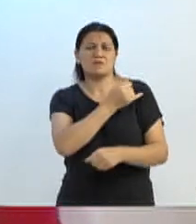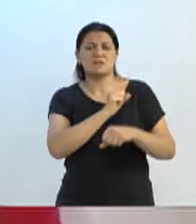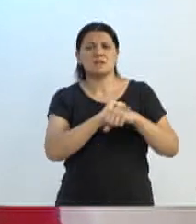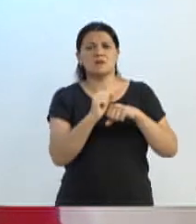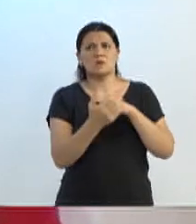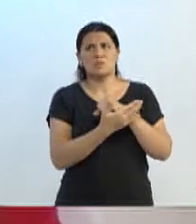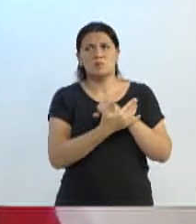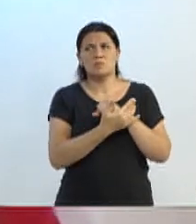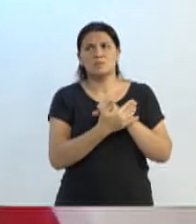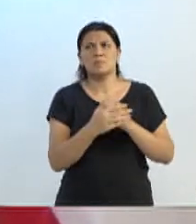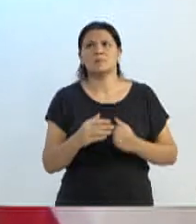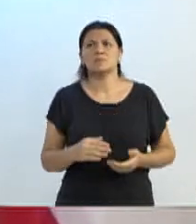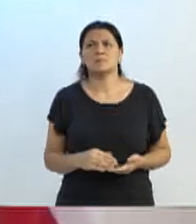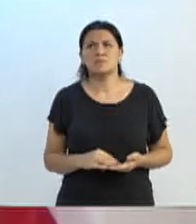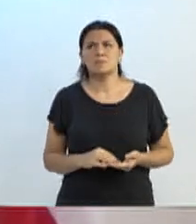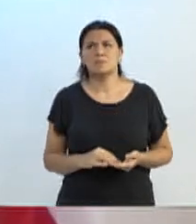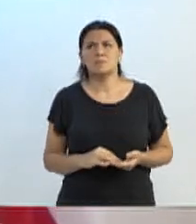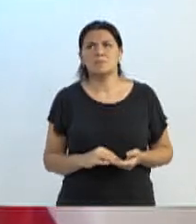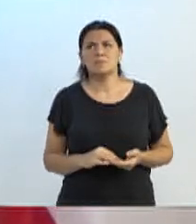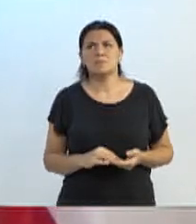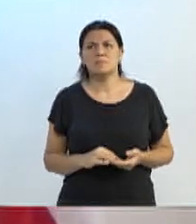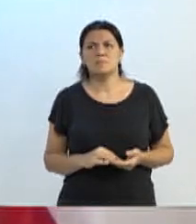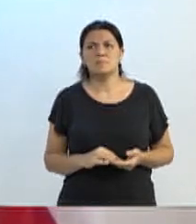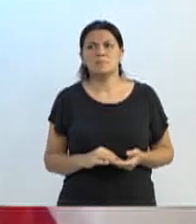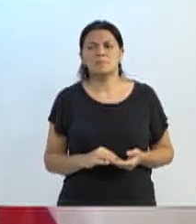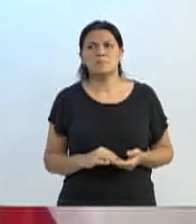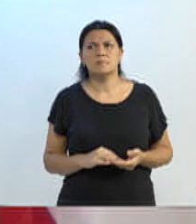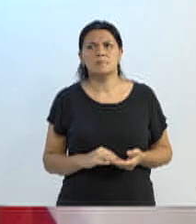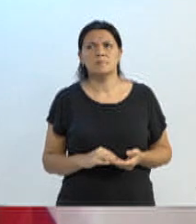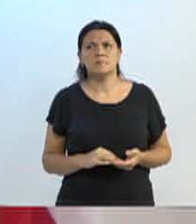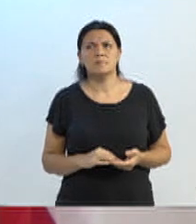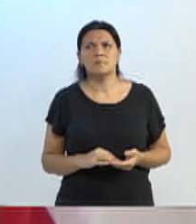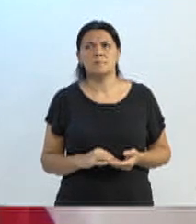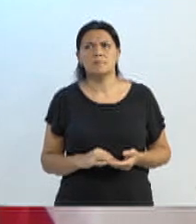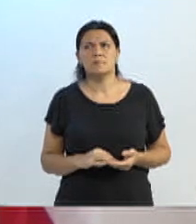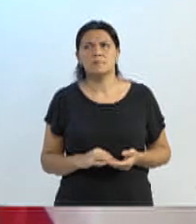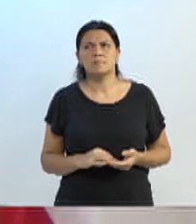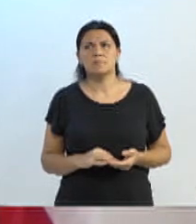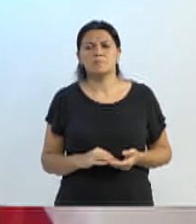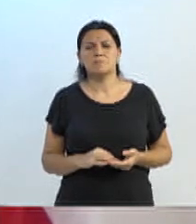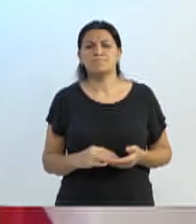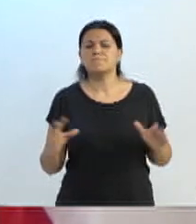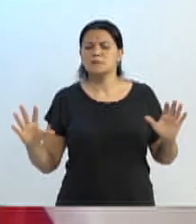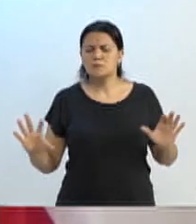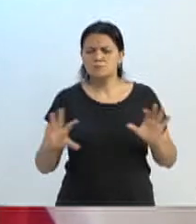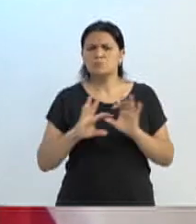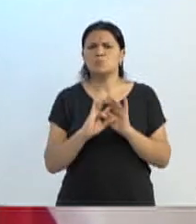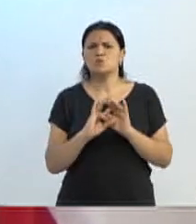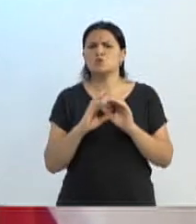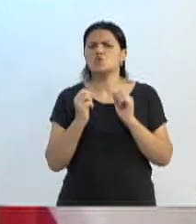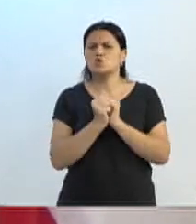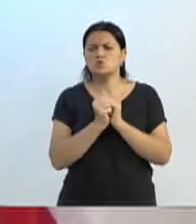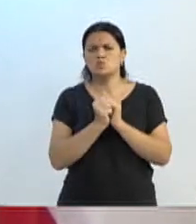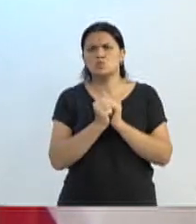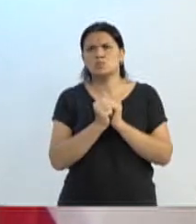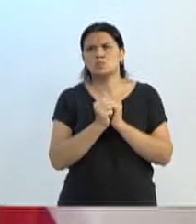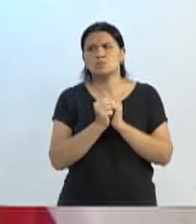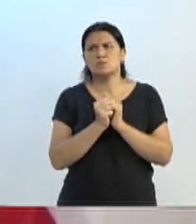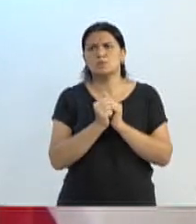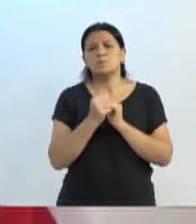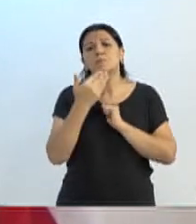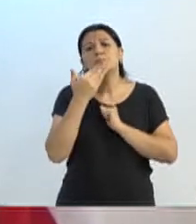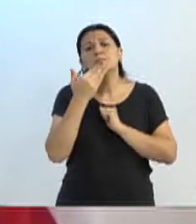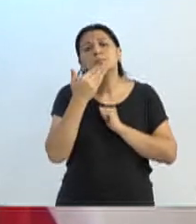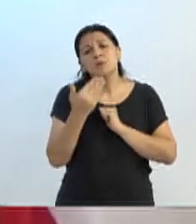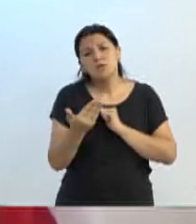presidente, estou concluindo, eu me uno a esses pacientes pedindo apelo, já que nós